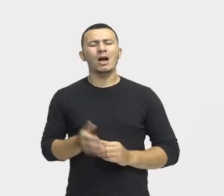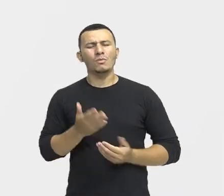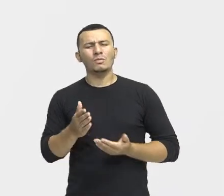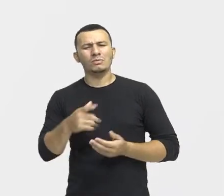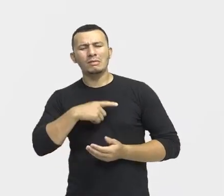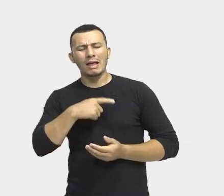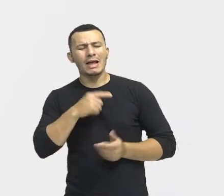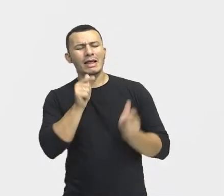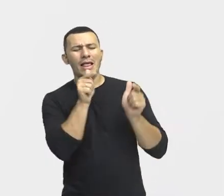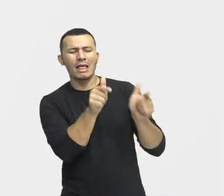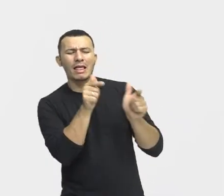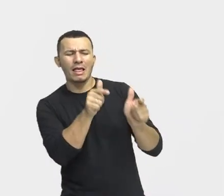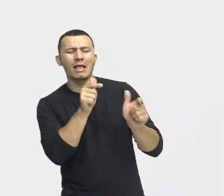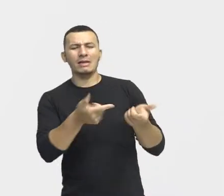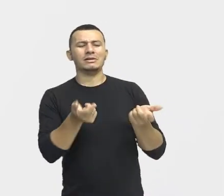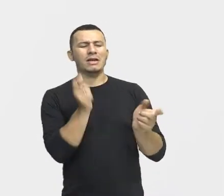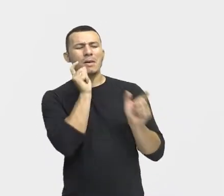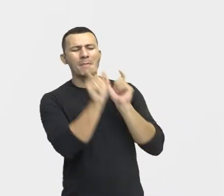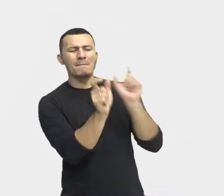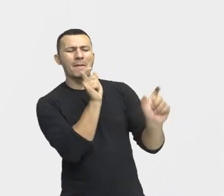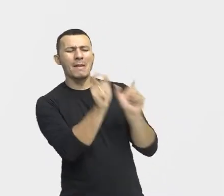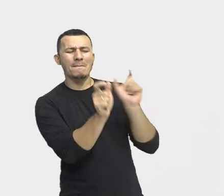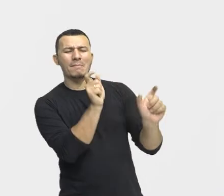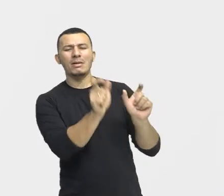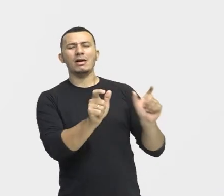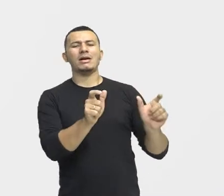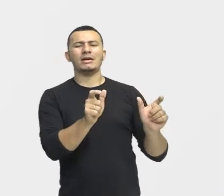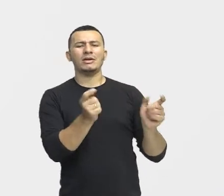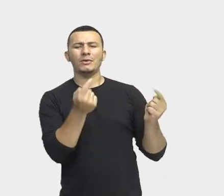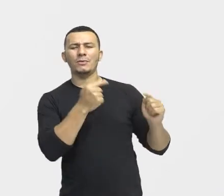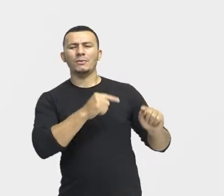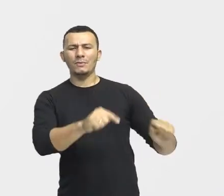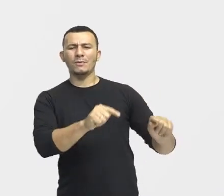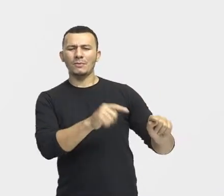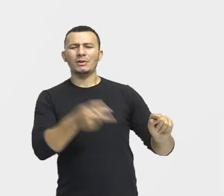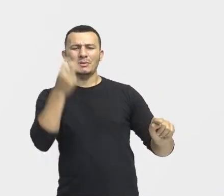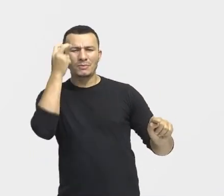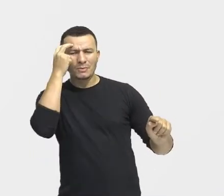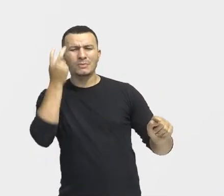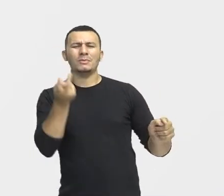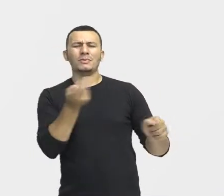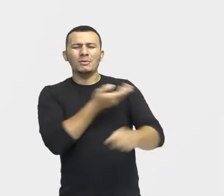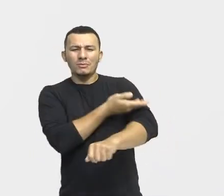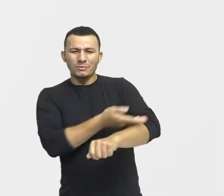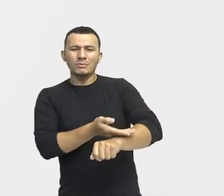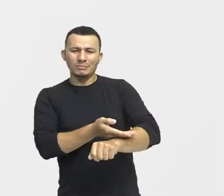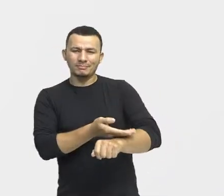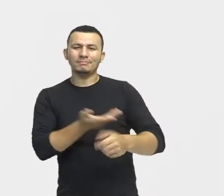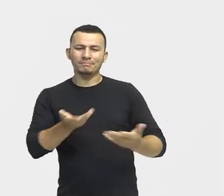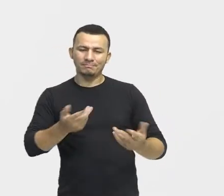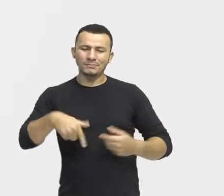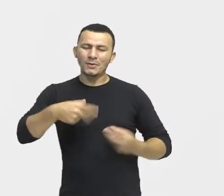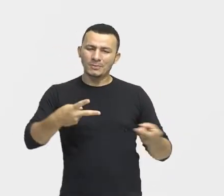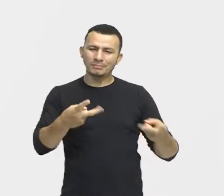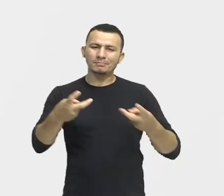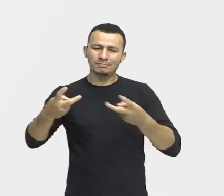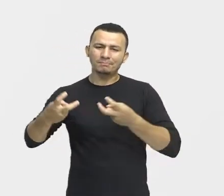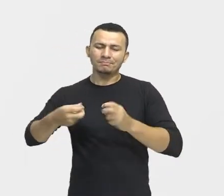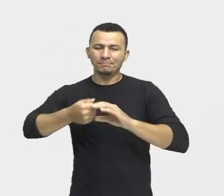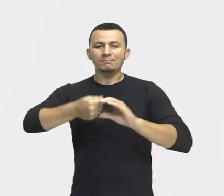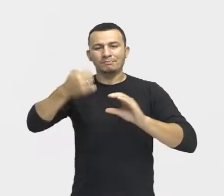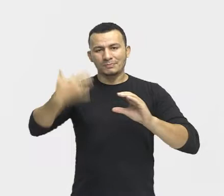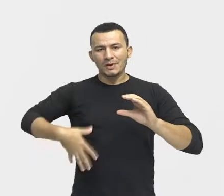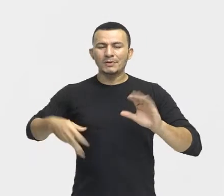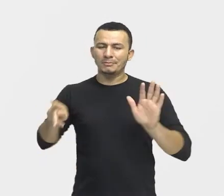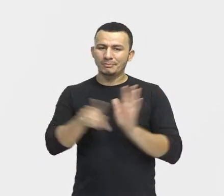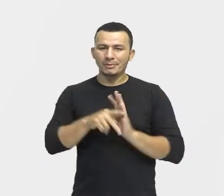apelidos, colocando termos pejorativos para essas coisas que a gente observa, né? Algo muito característico